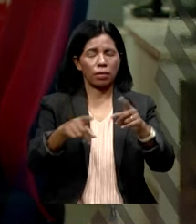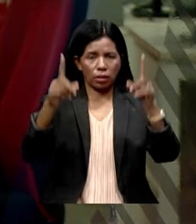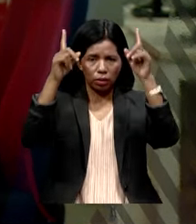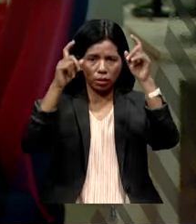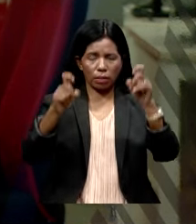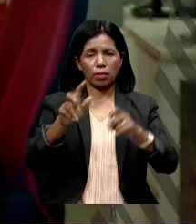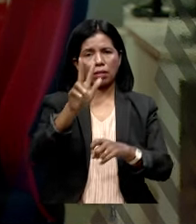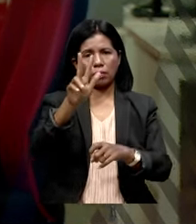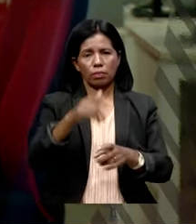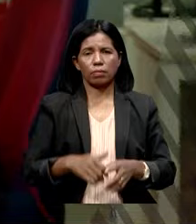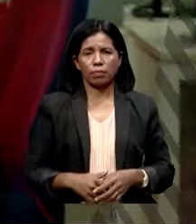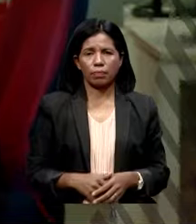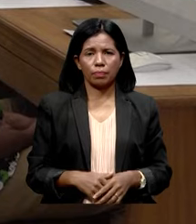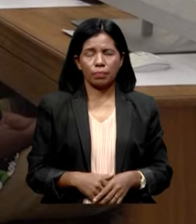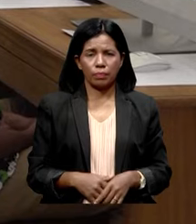período.